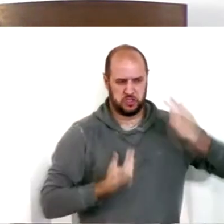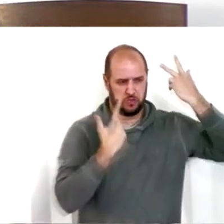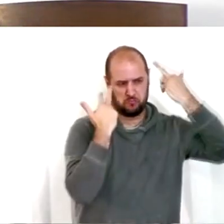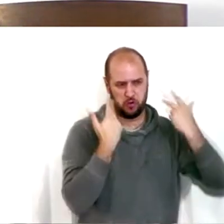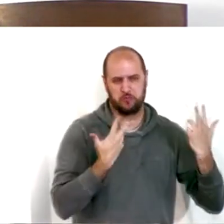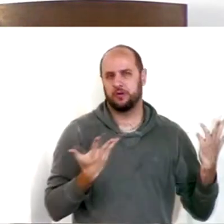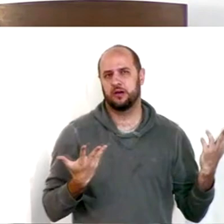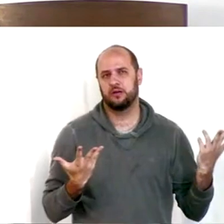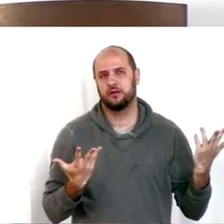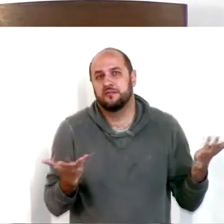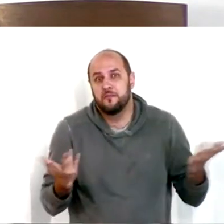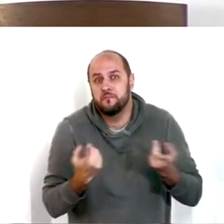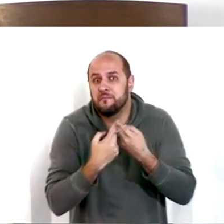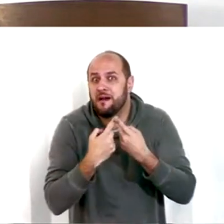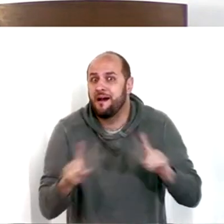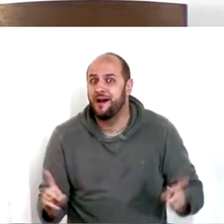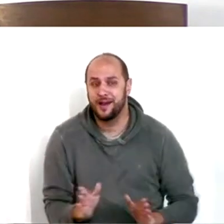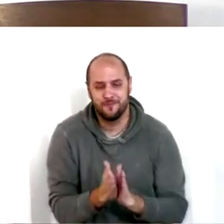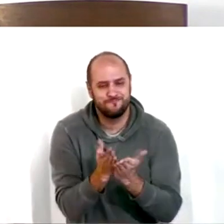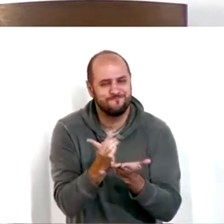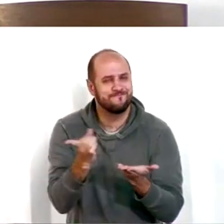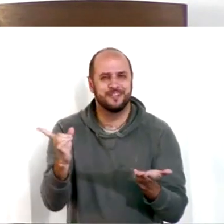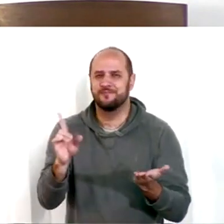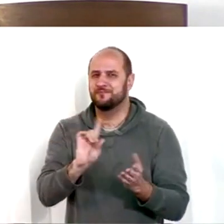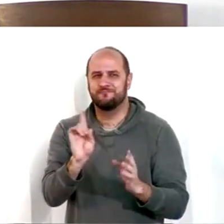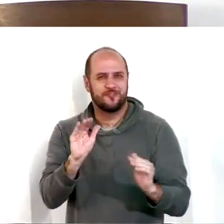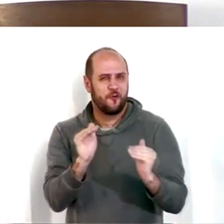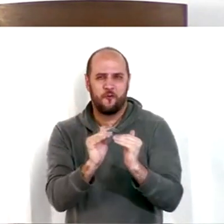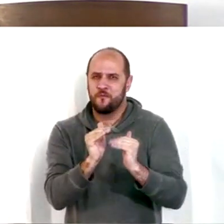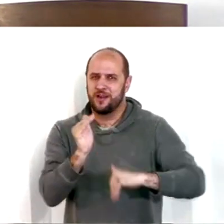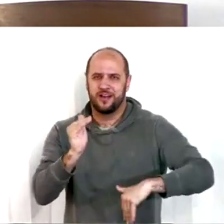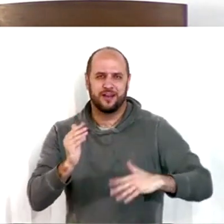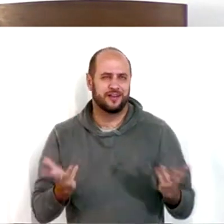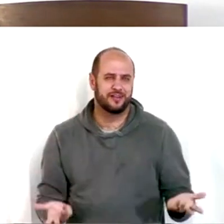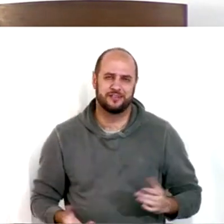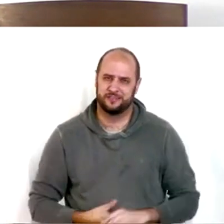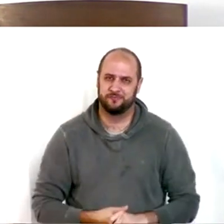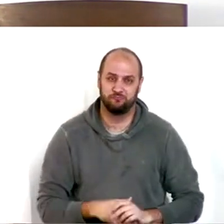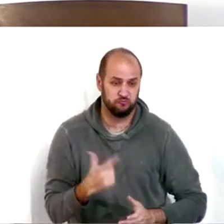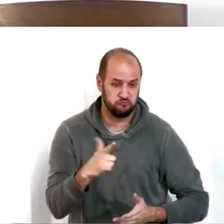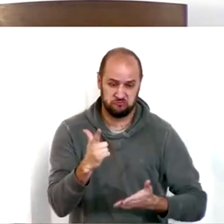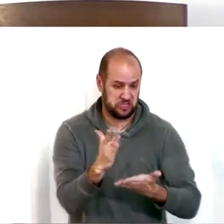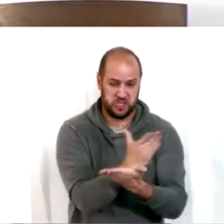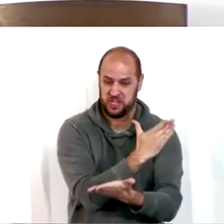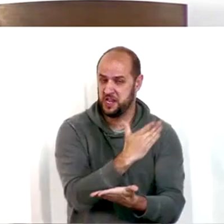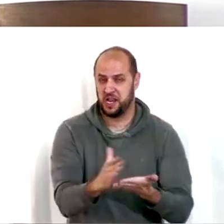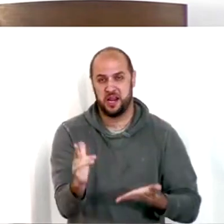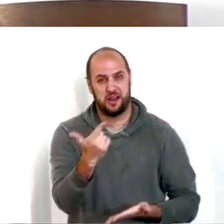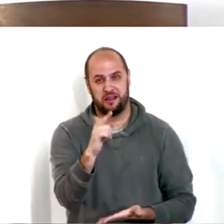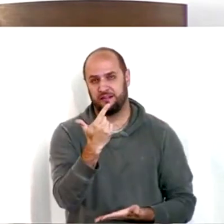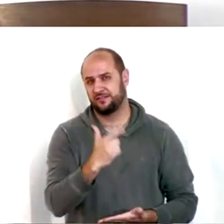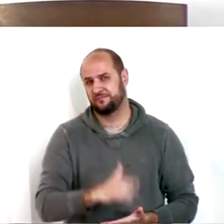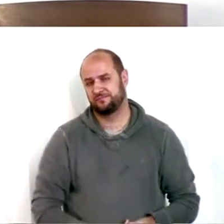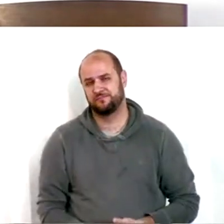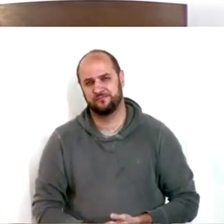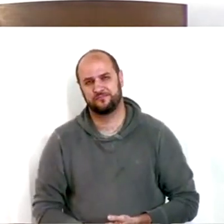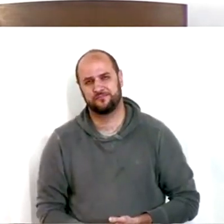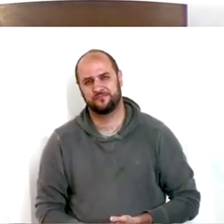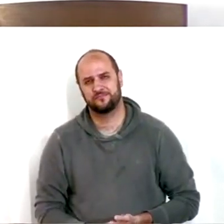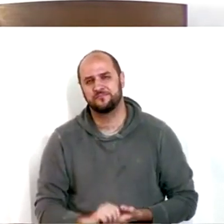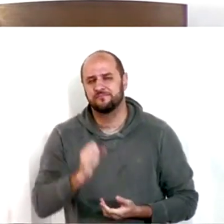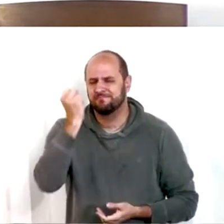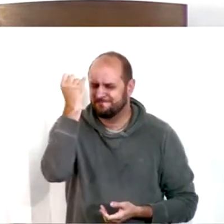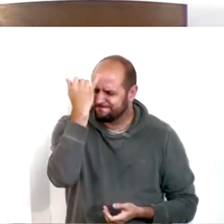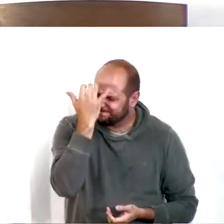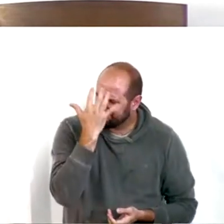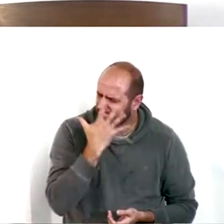Mas a Escritura Sagrada não faz esta separação. A